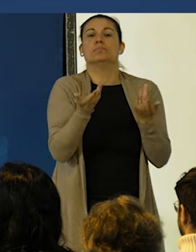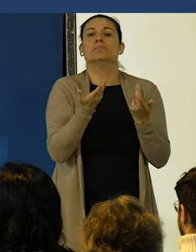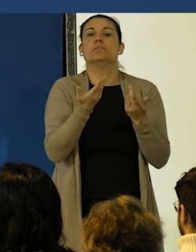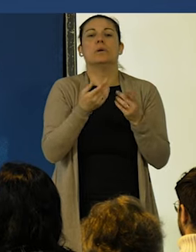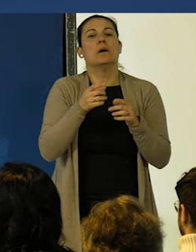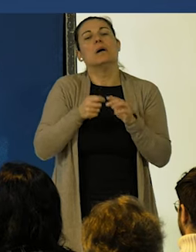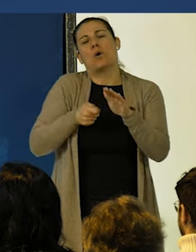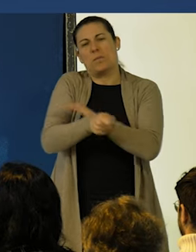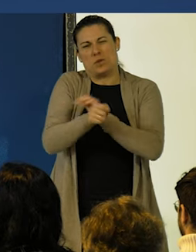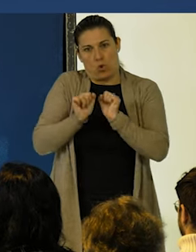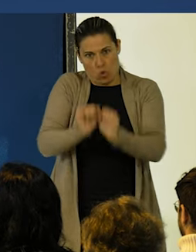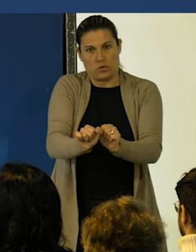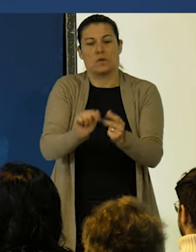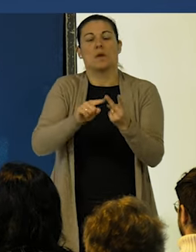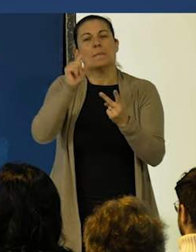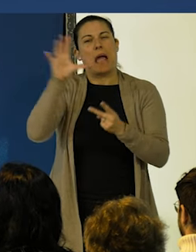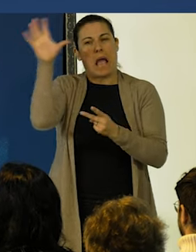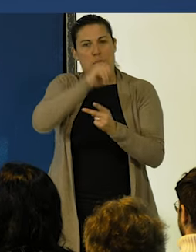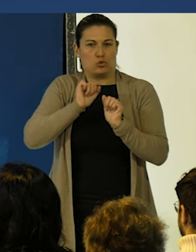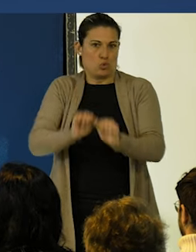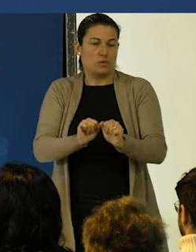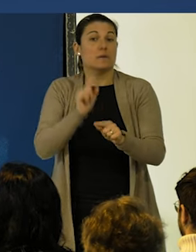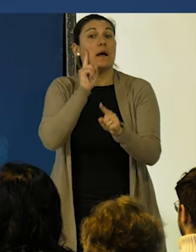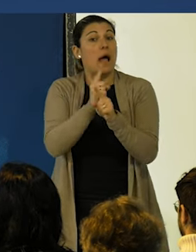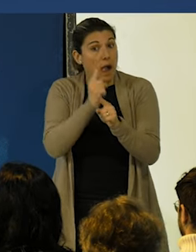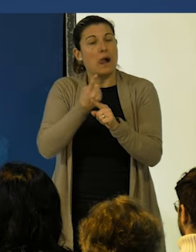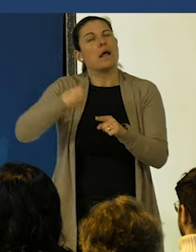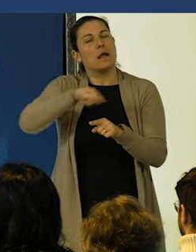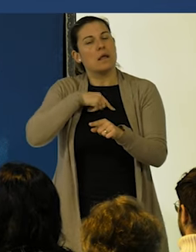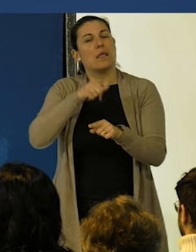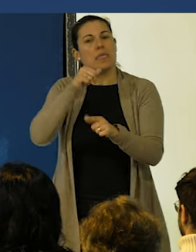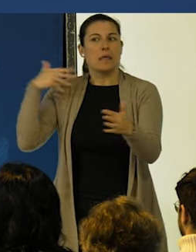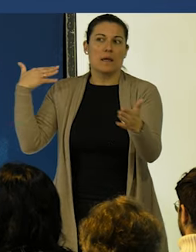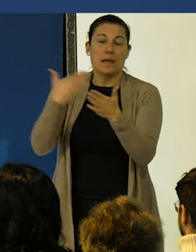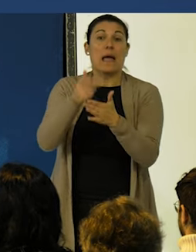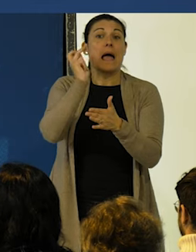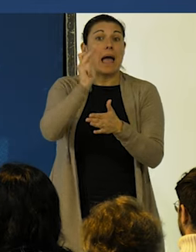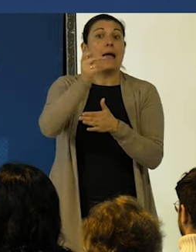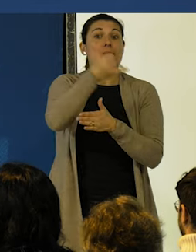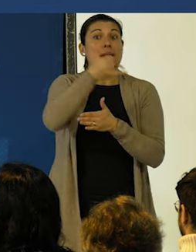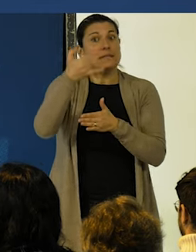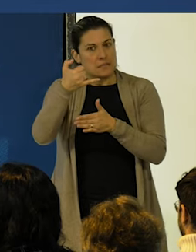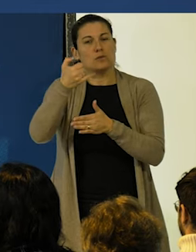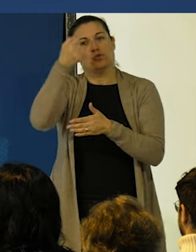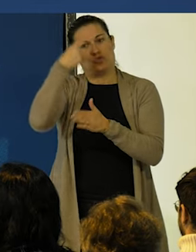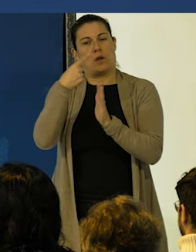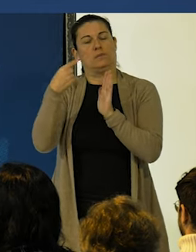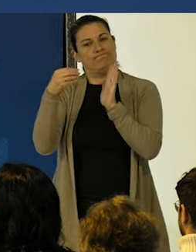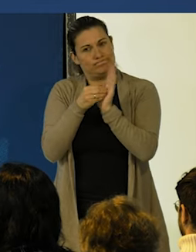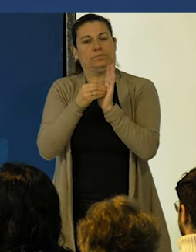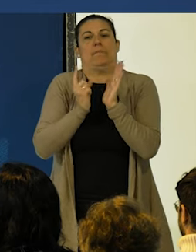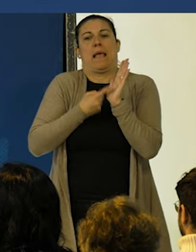contra a corrupção e contra o abuso. Foi sempre, ao longo de 25 anos de história,